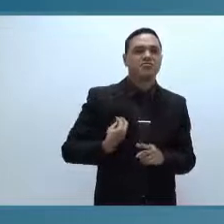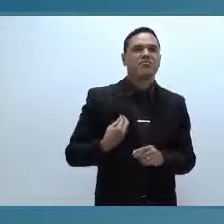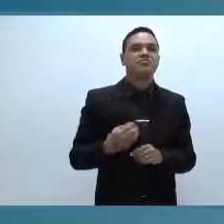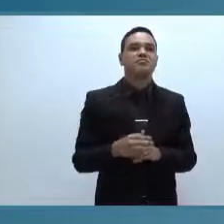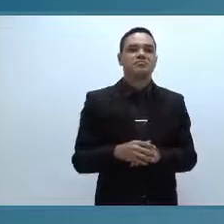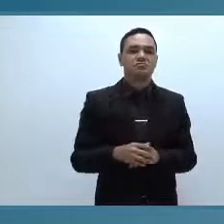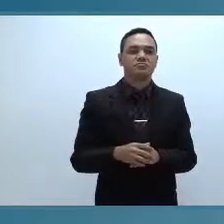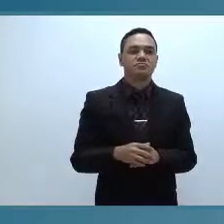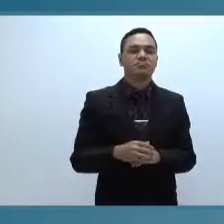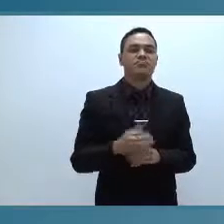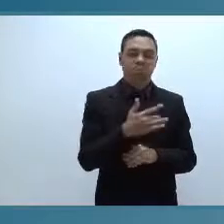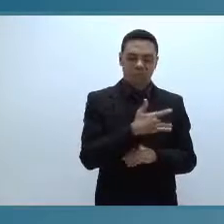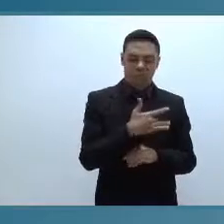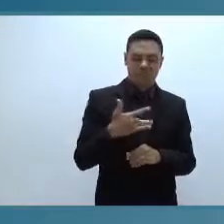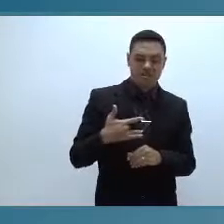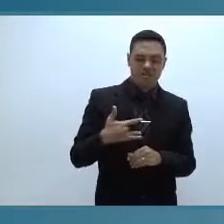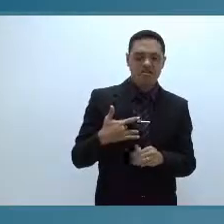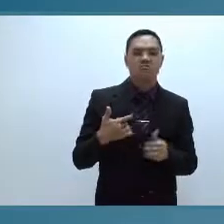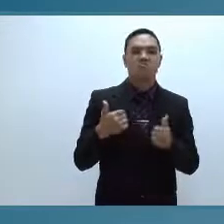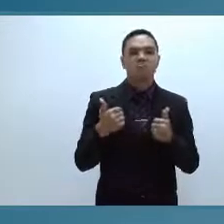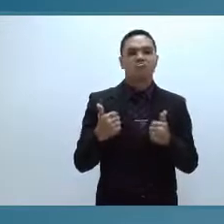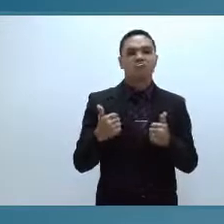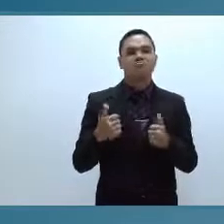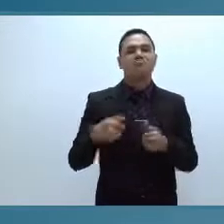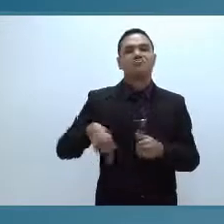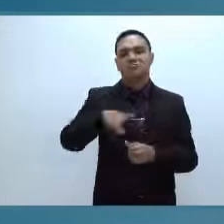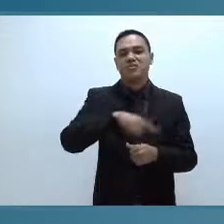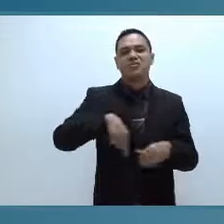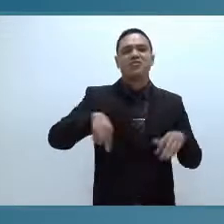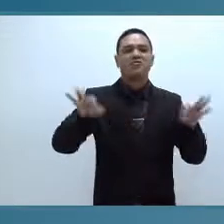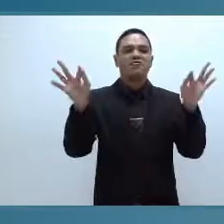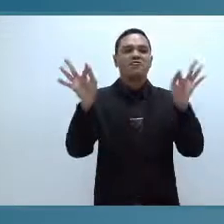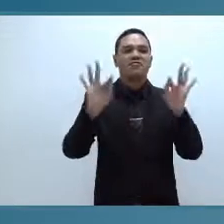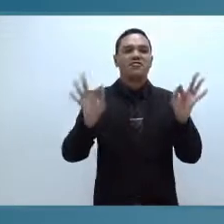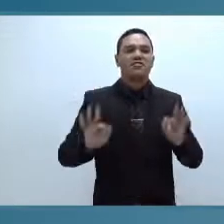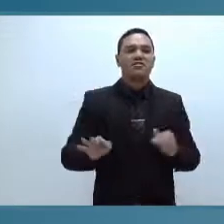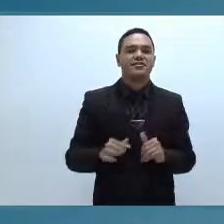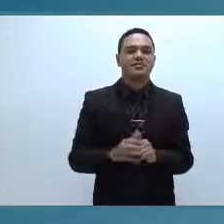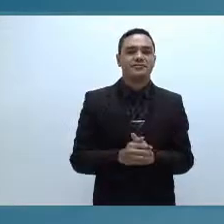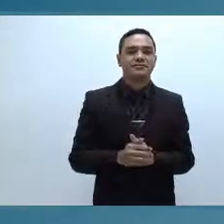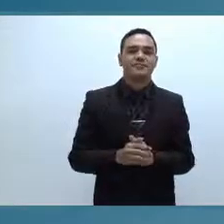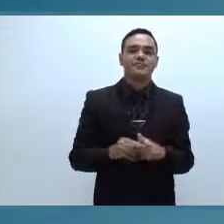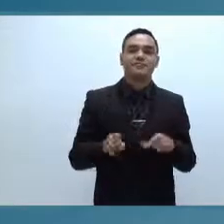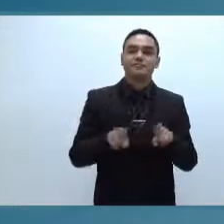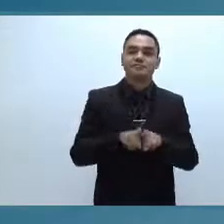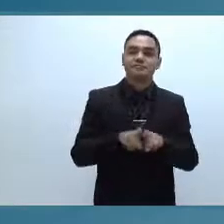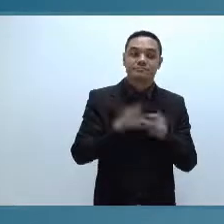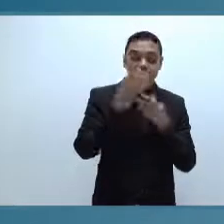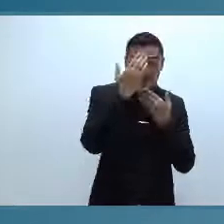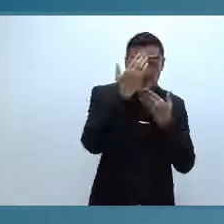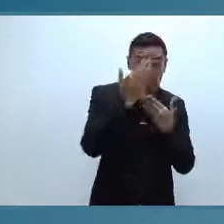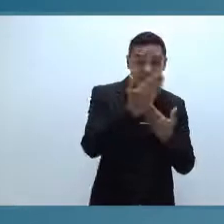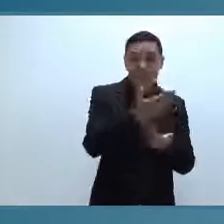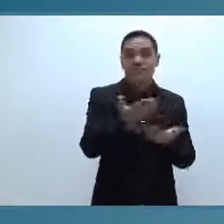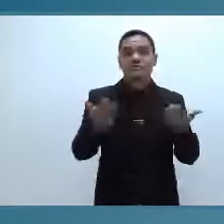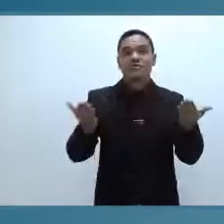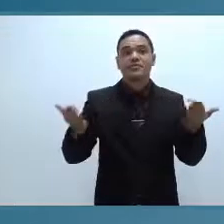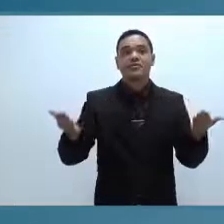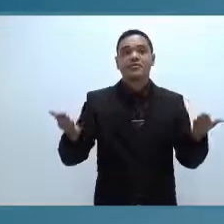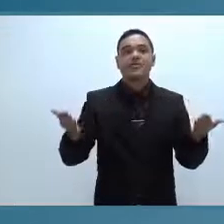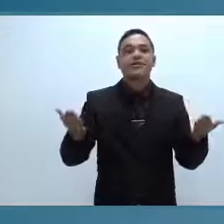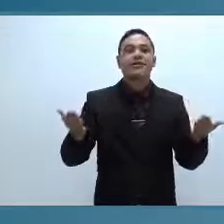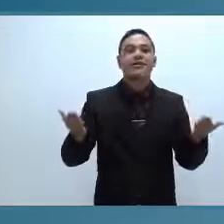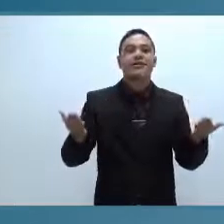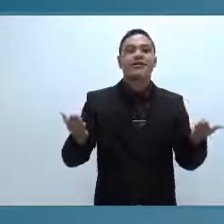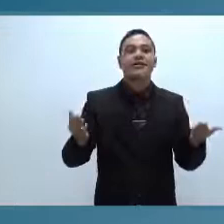com saúde, desembargador Ronaldo. E agradecendo a todos vocês por essa presença, com uma